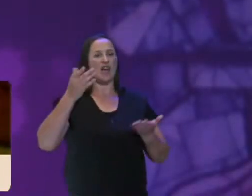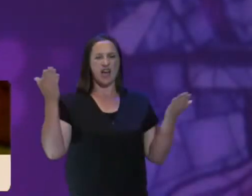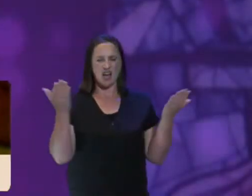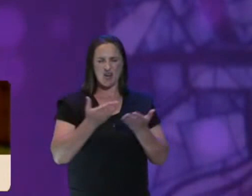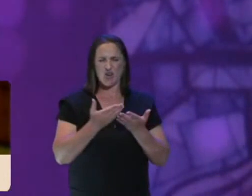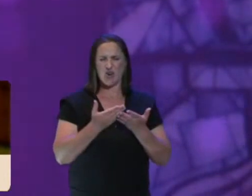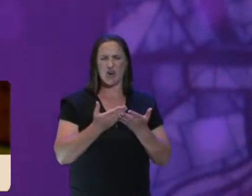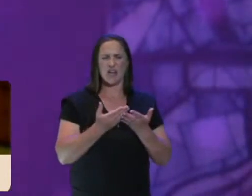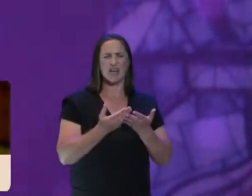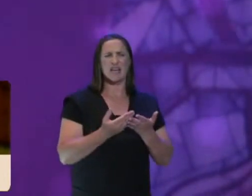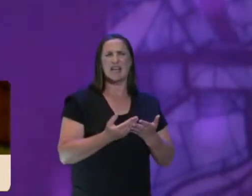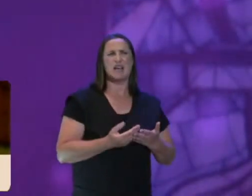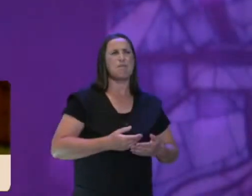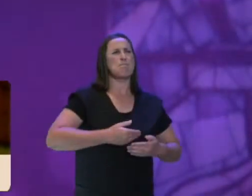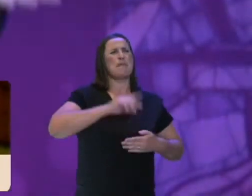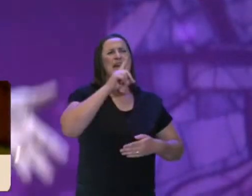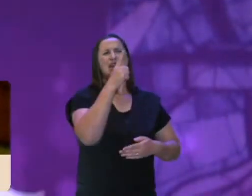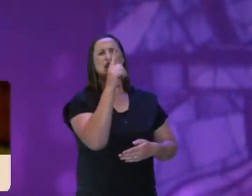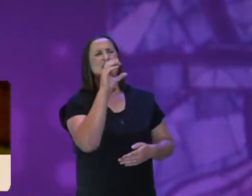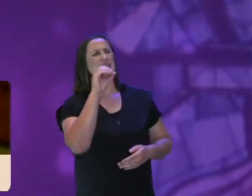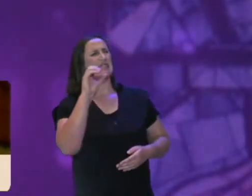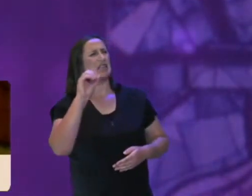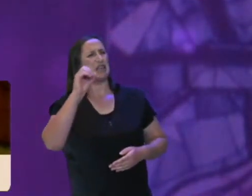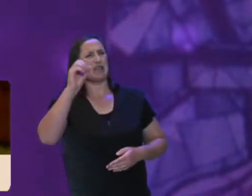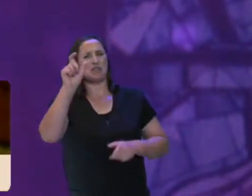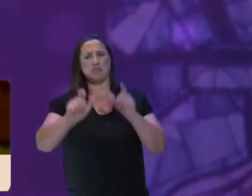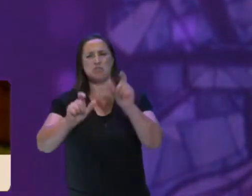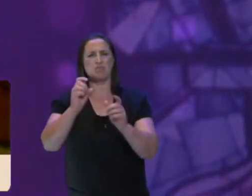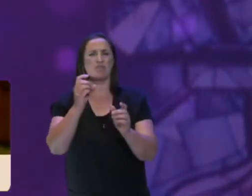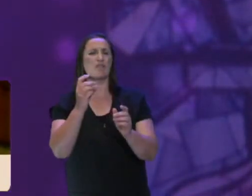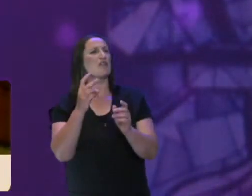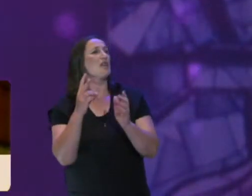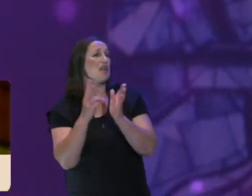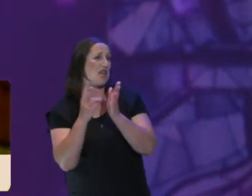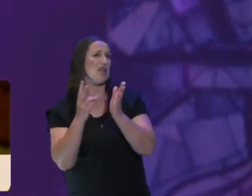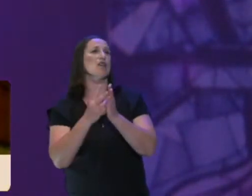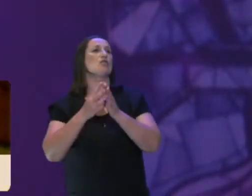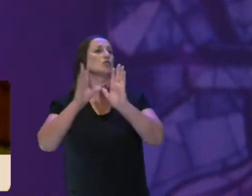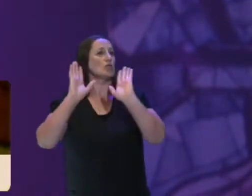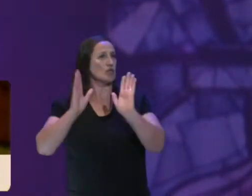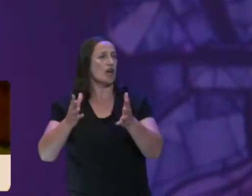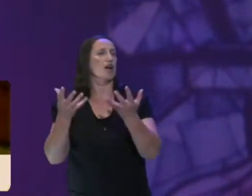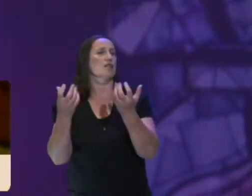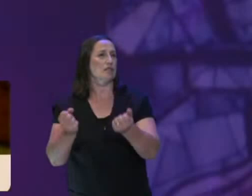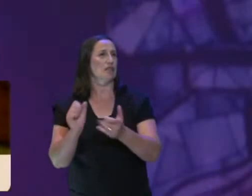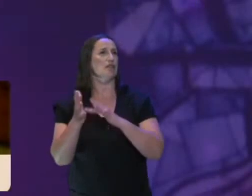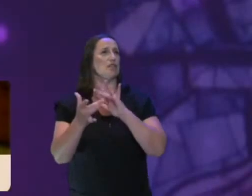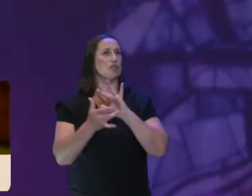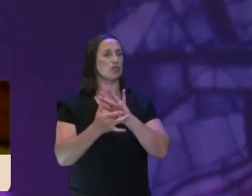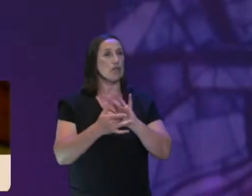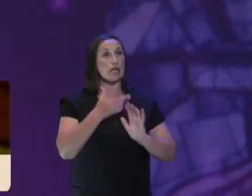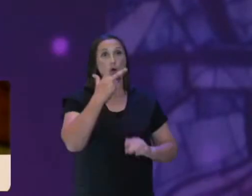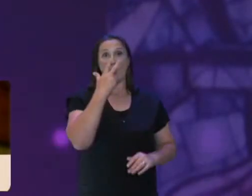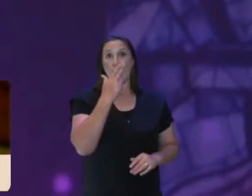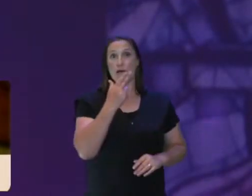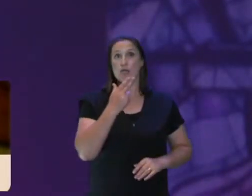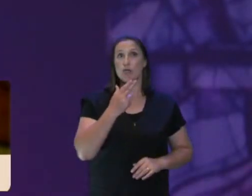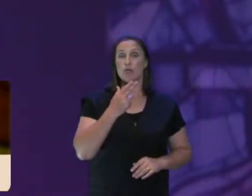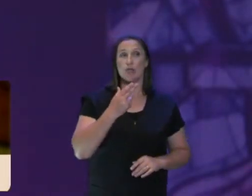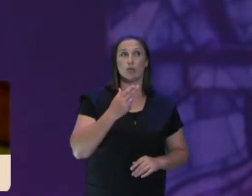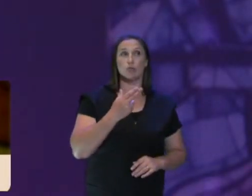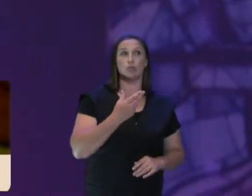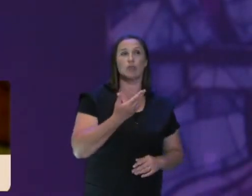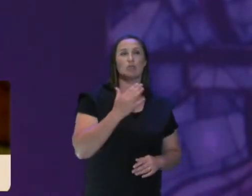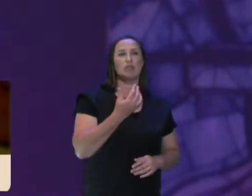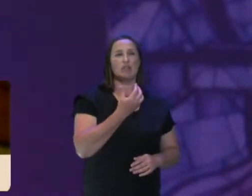de índios xerentes têm se convertido. Eu acho que se ele tivesse pensado com 36 anos de